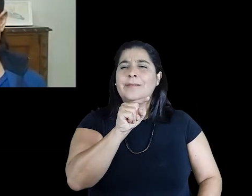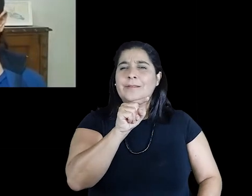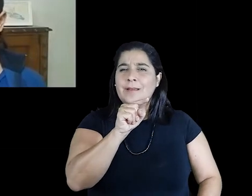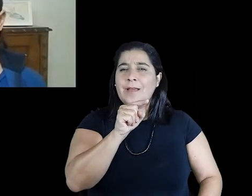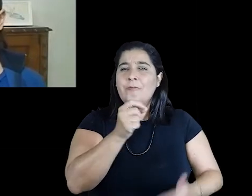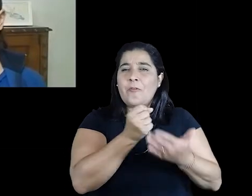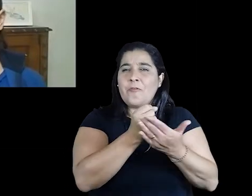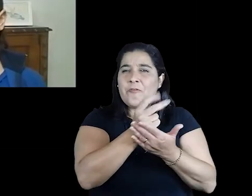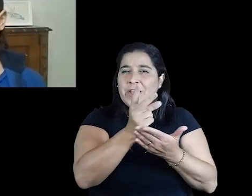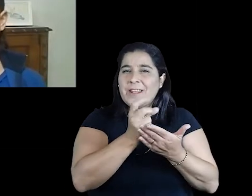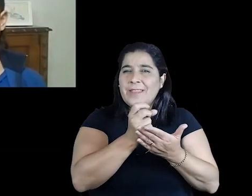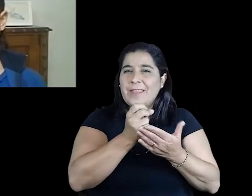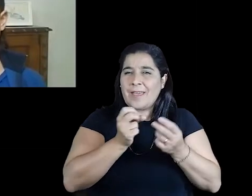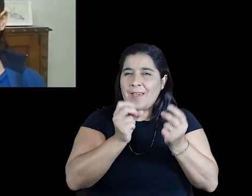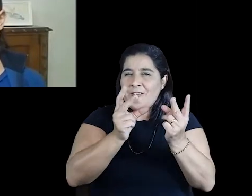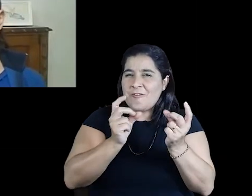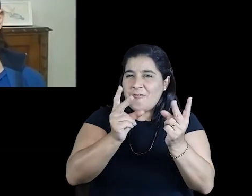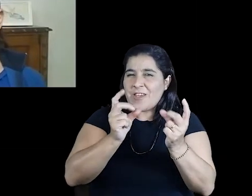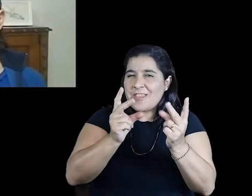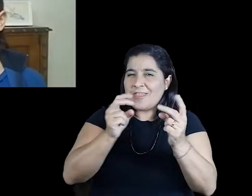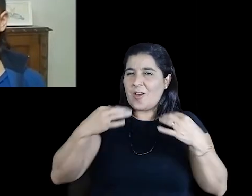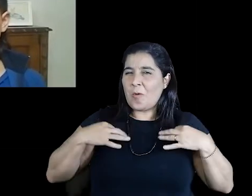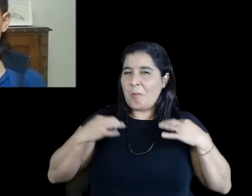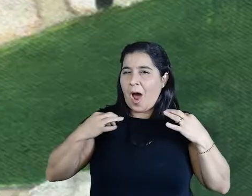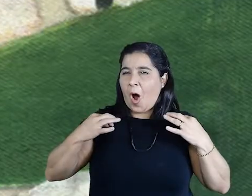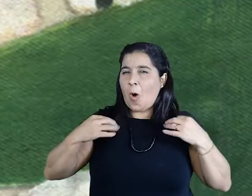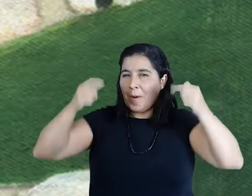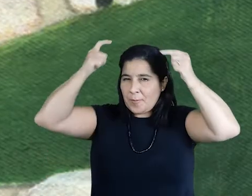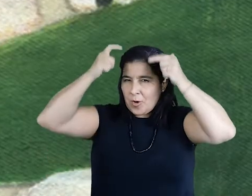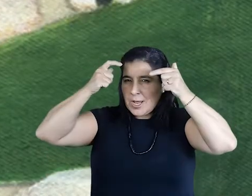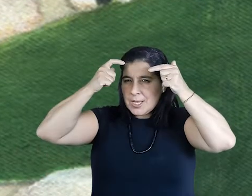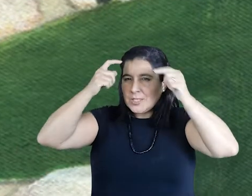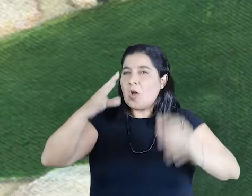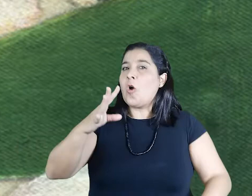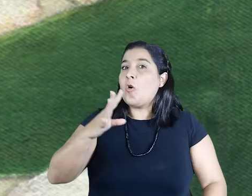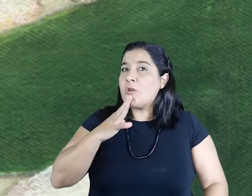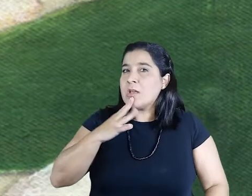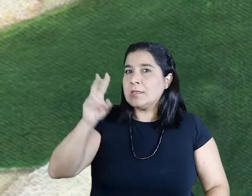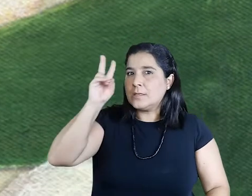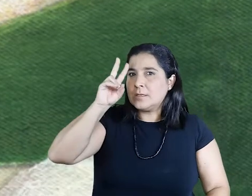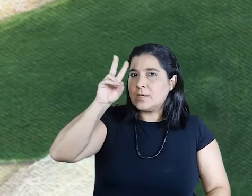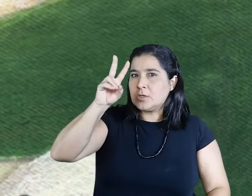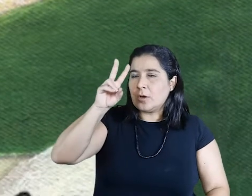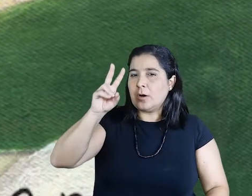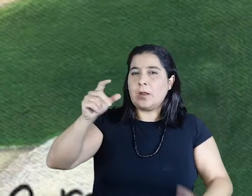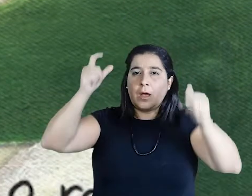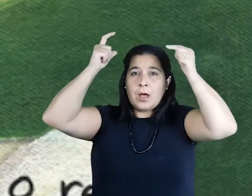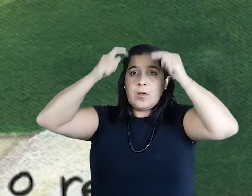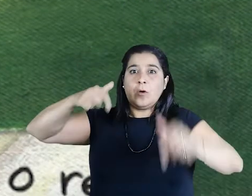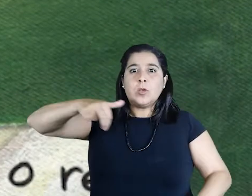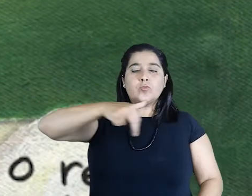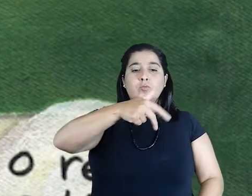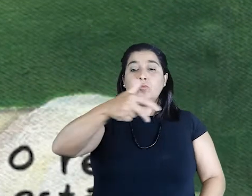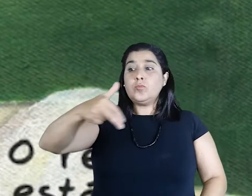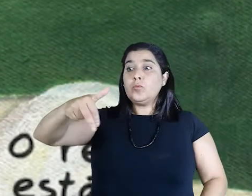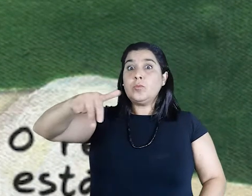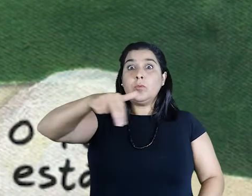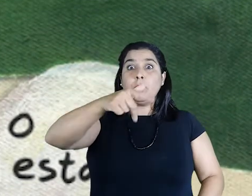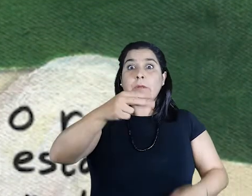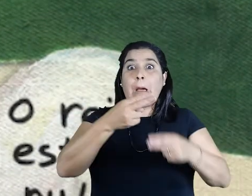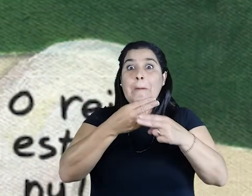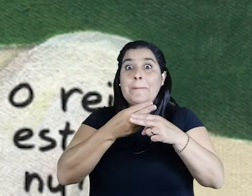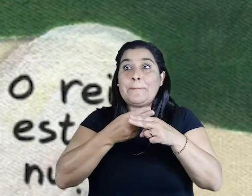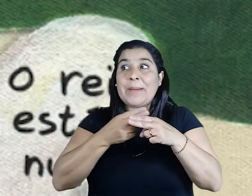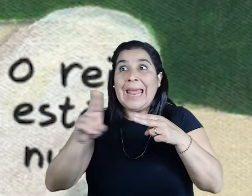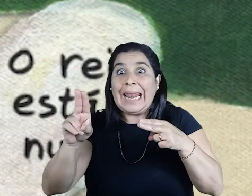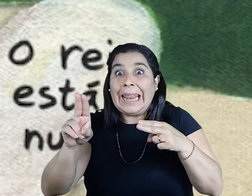uma roupa para o rei, que é a melhor roupa do mundo. Então ele saiu, gente. E ninguém falava que ele estava pelado, porque ninguém queria parecer